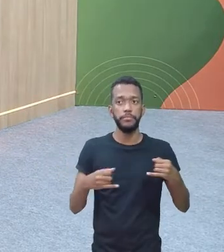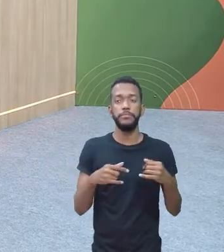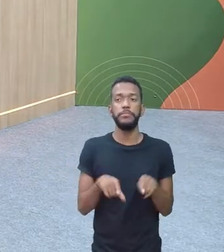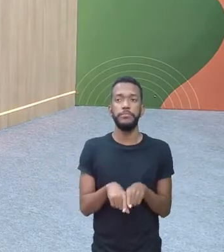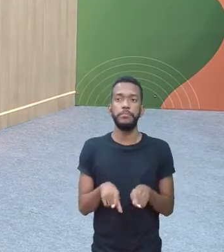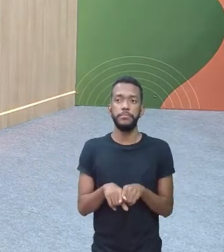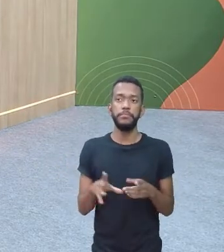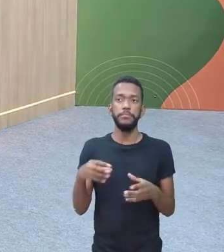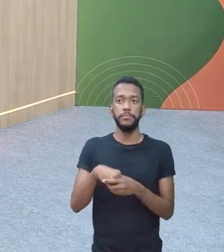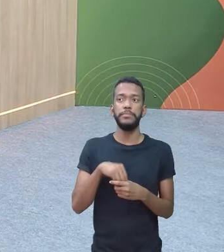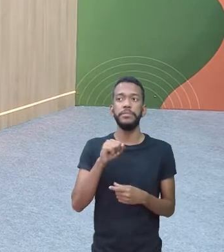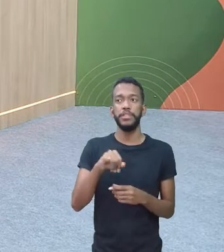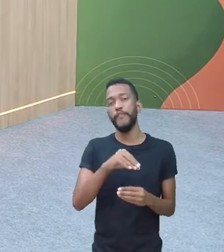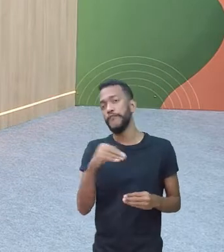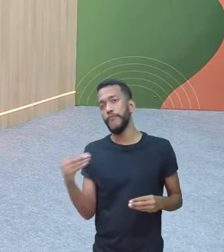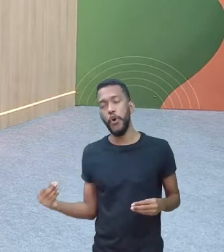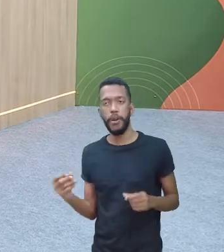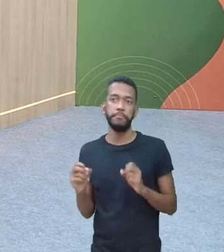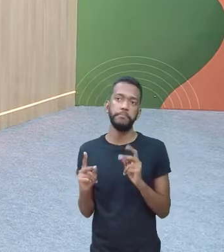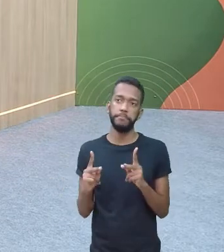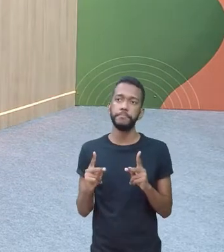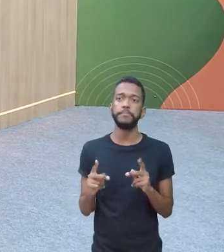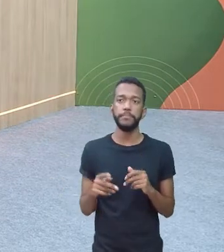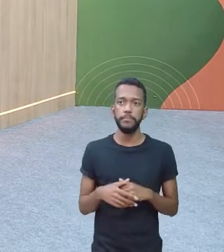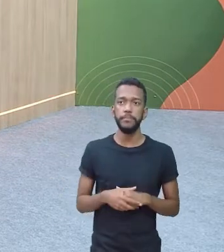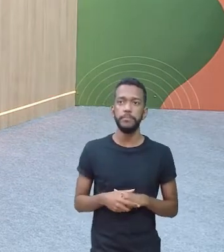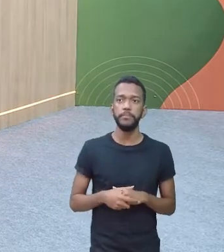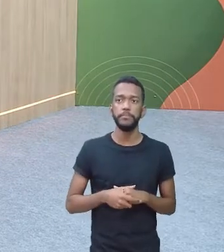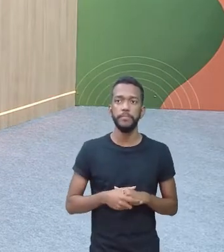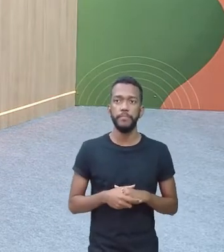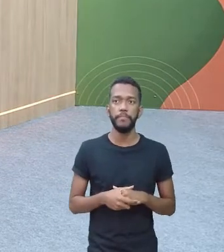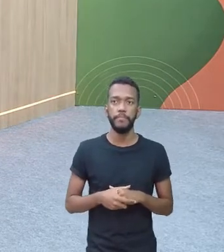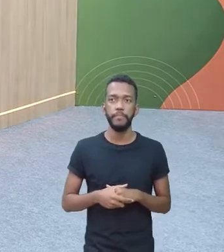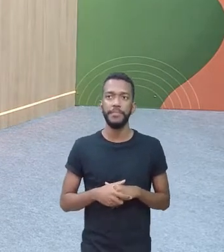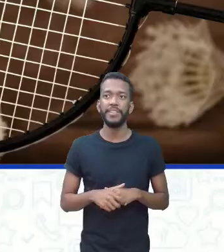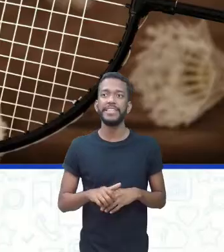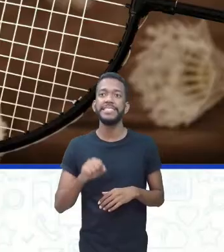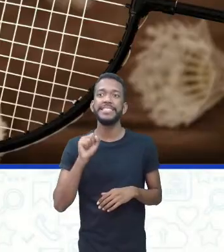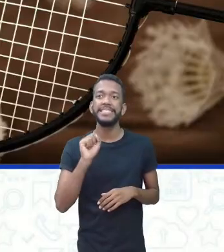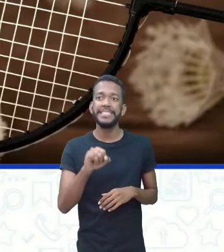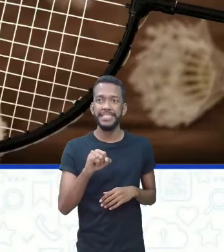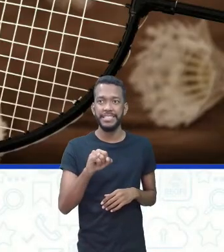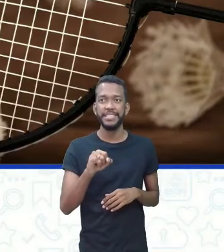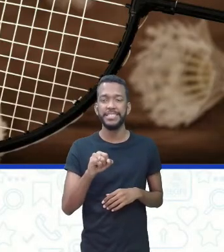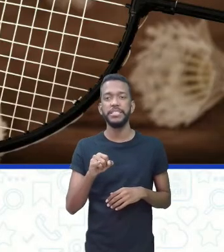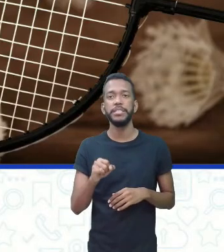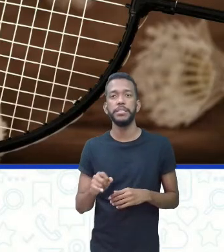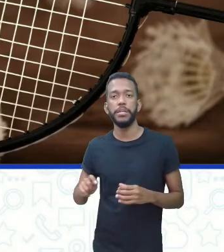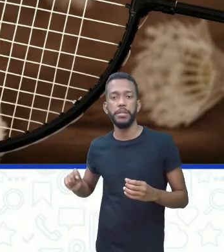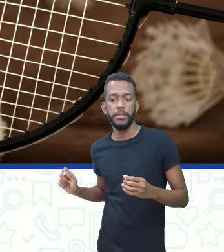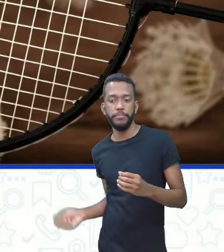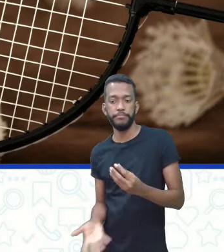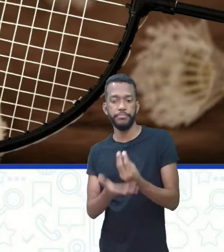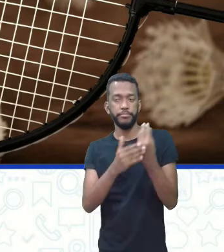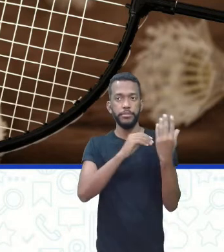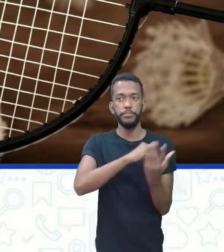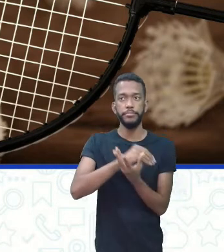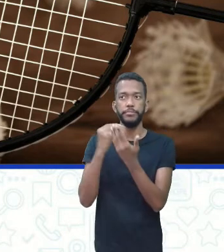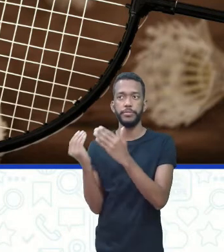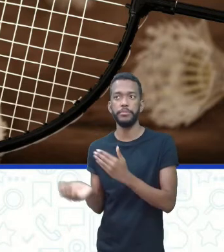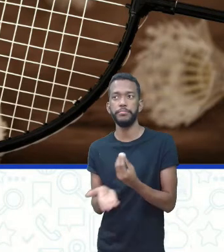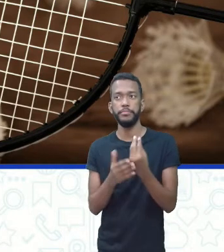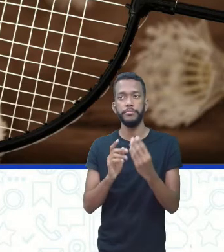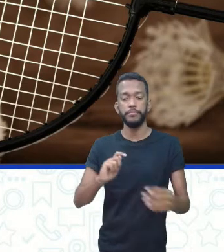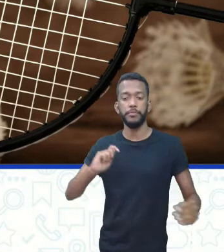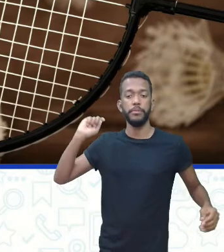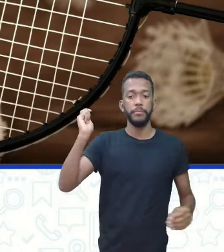A peteca, só se cai fora, é que é ponto adversário. Se o jogador invade ou acerta a peteca do lado oposto da rede,